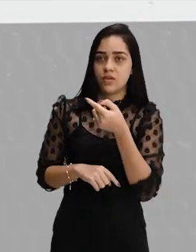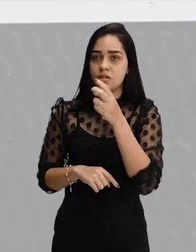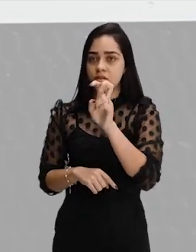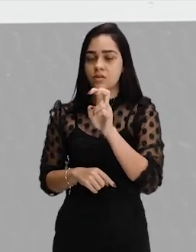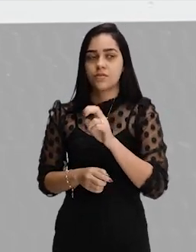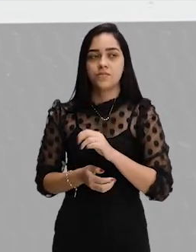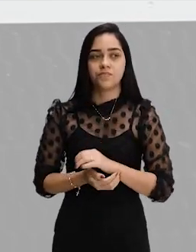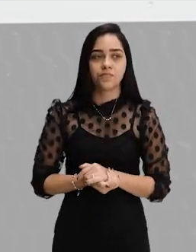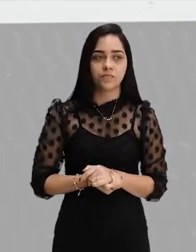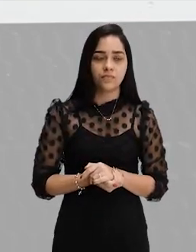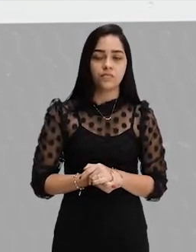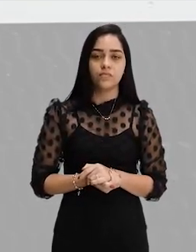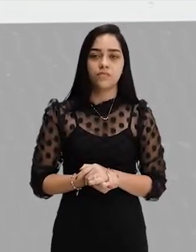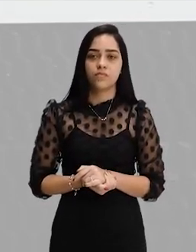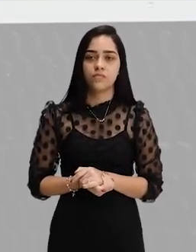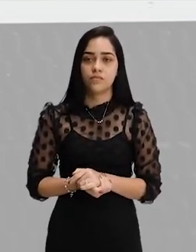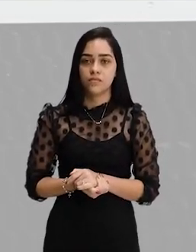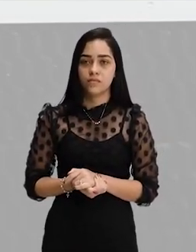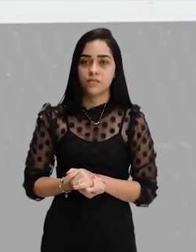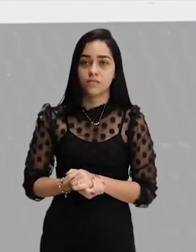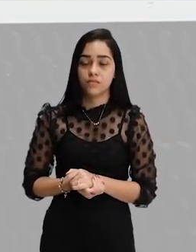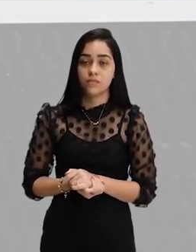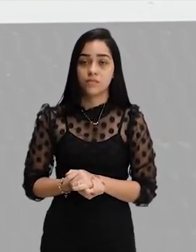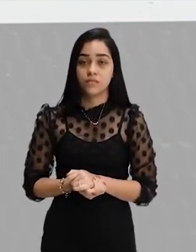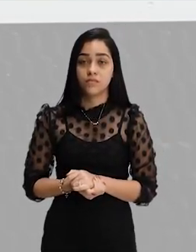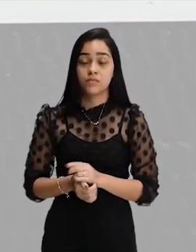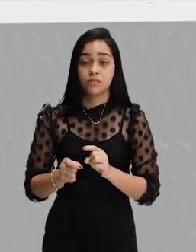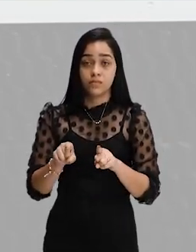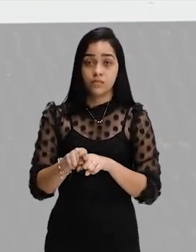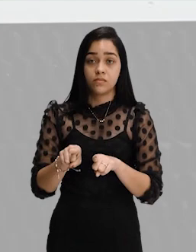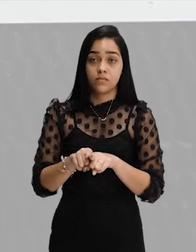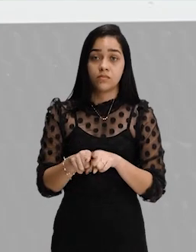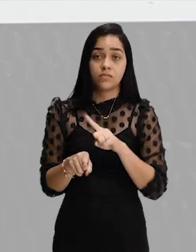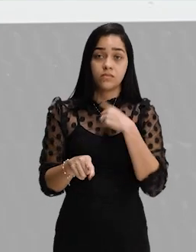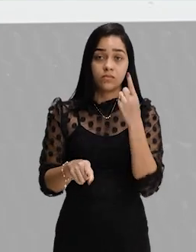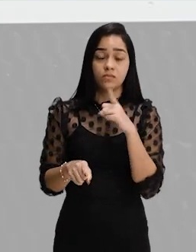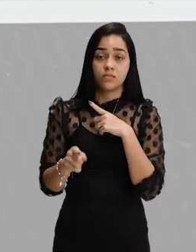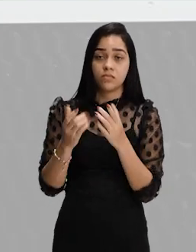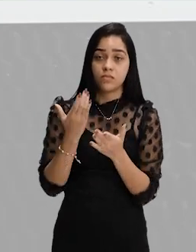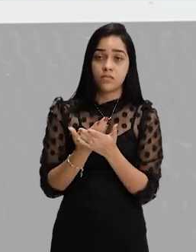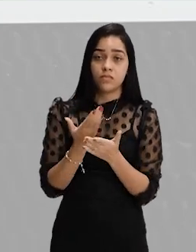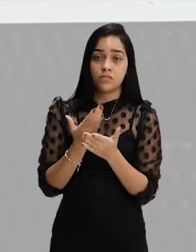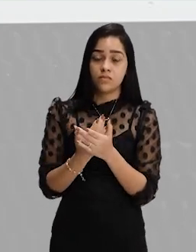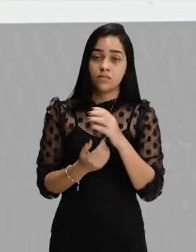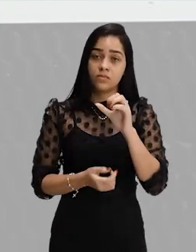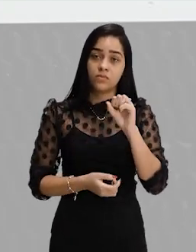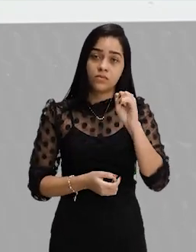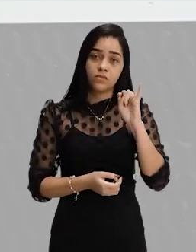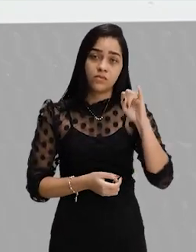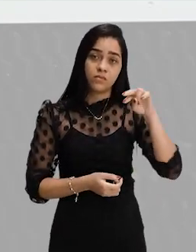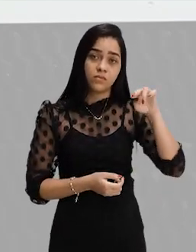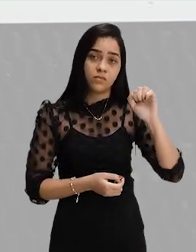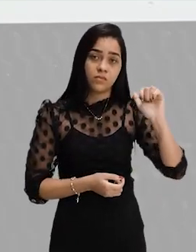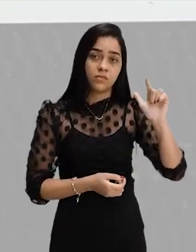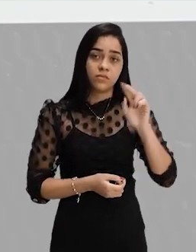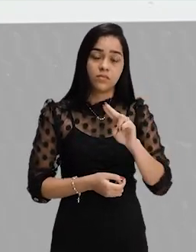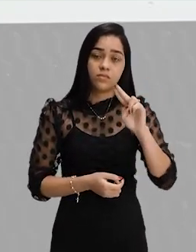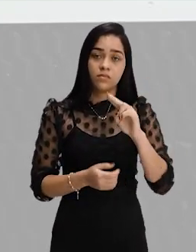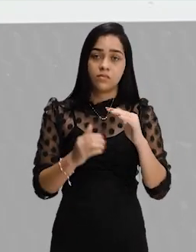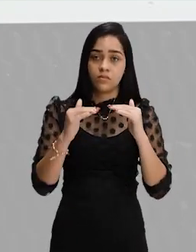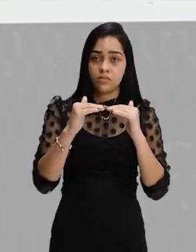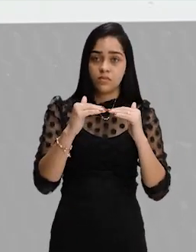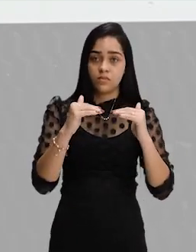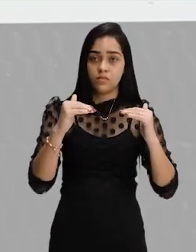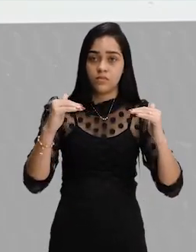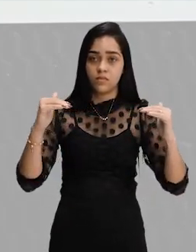2,5. Ok? E a gente vai fazer o estudo do sinal. Vamos usar aqui a reta numérica,